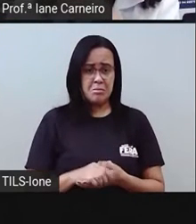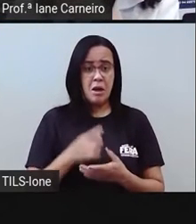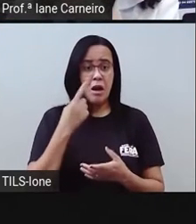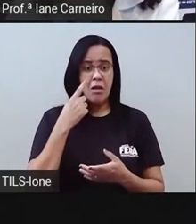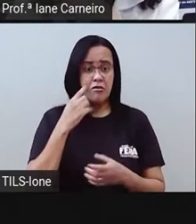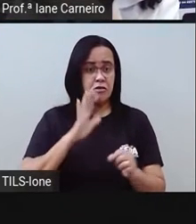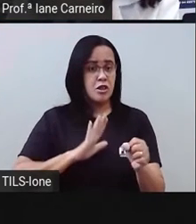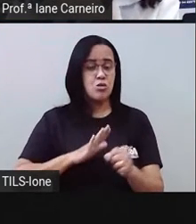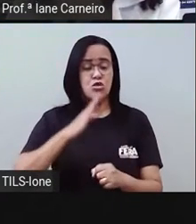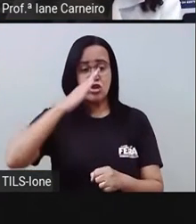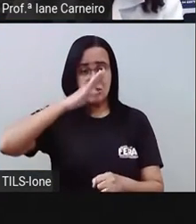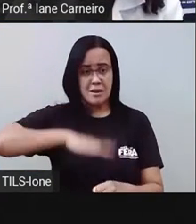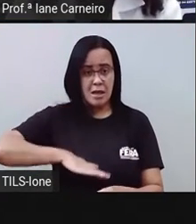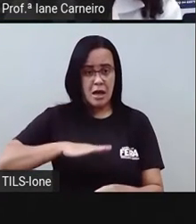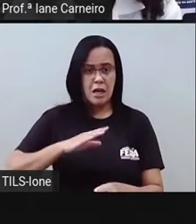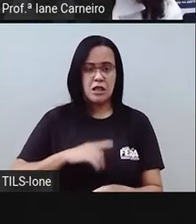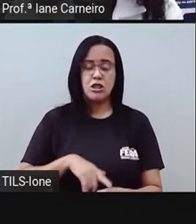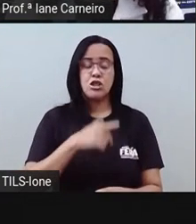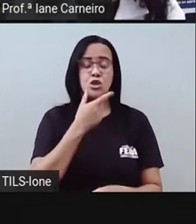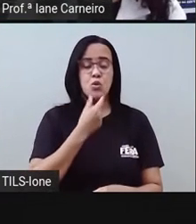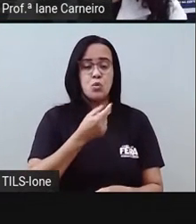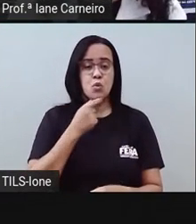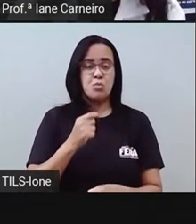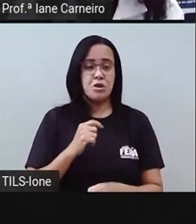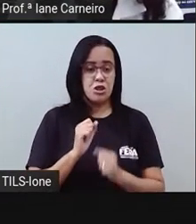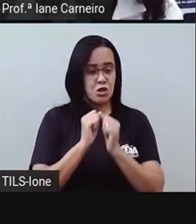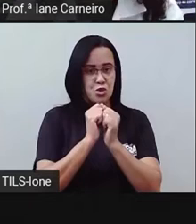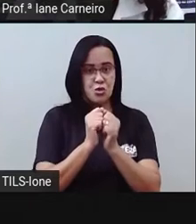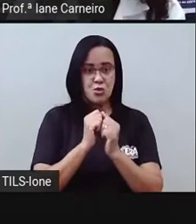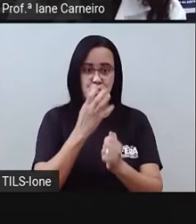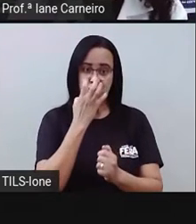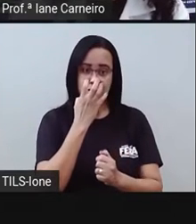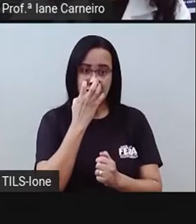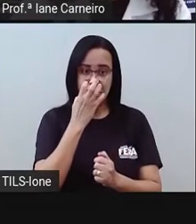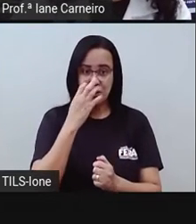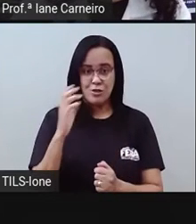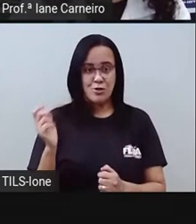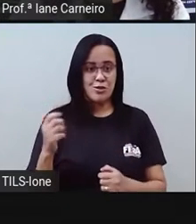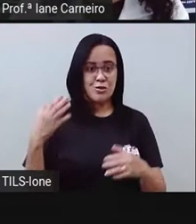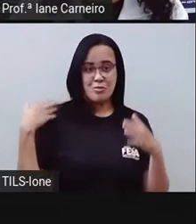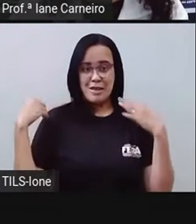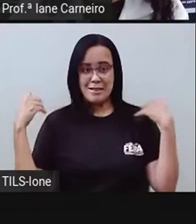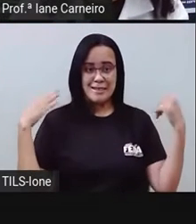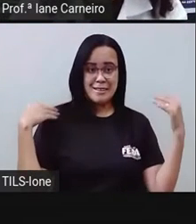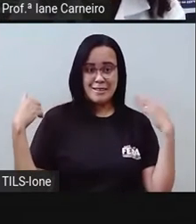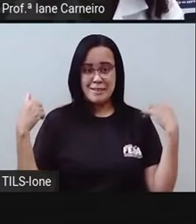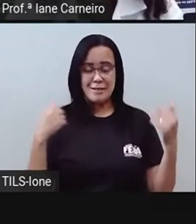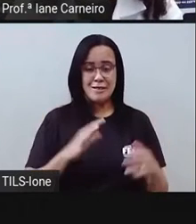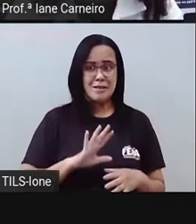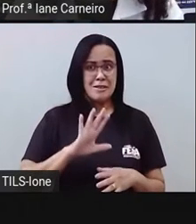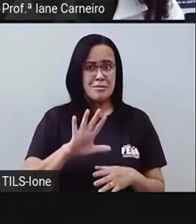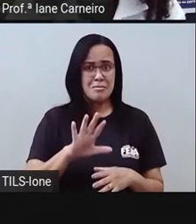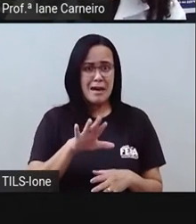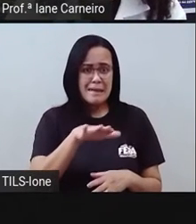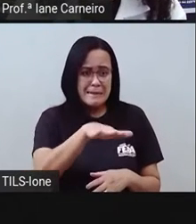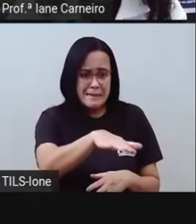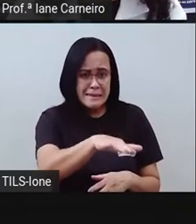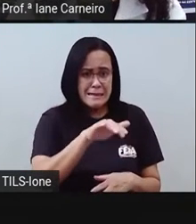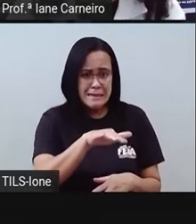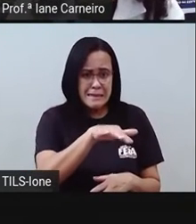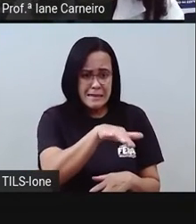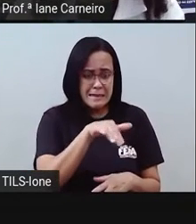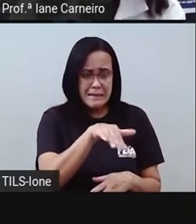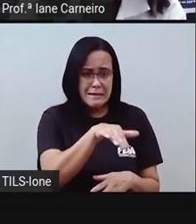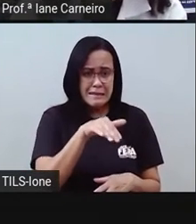passeando na praça e ficou com vontade de agradar o cachorro, mas ficou com medo de que ele mordesse. Fez